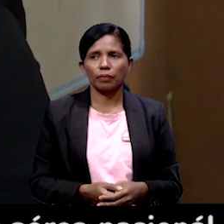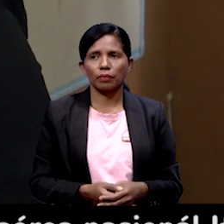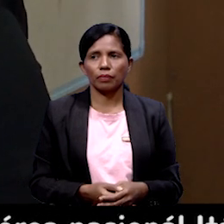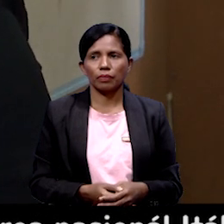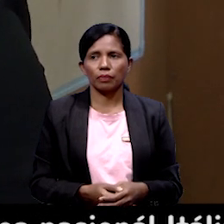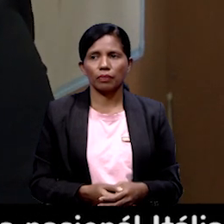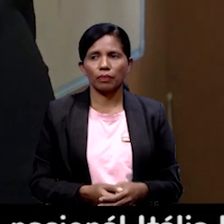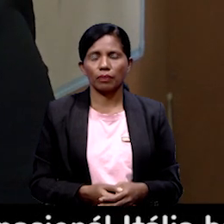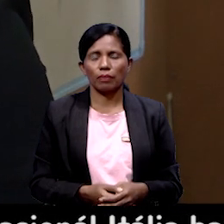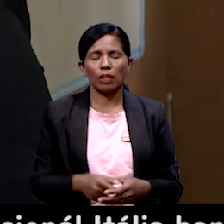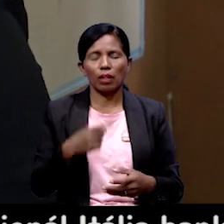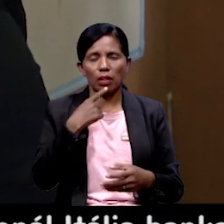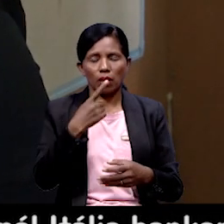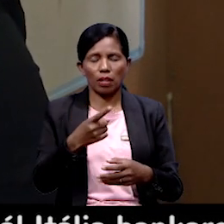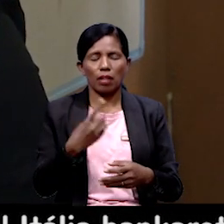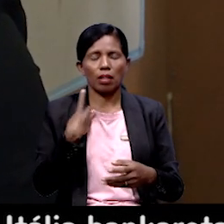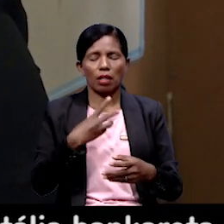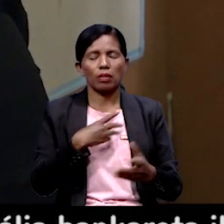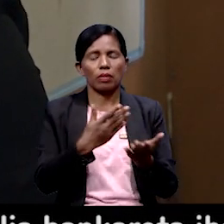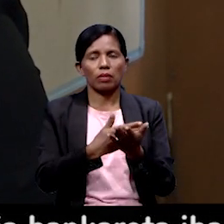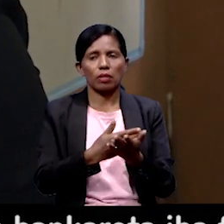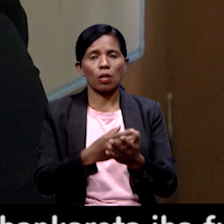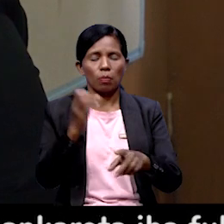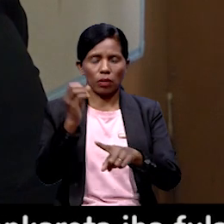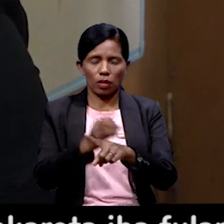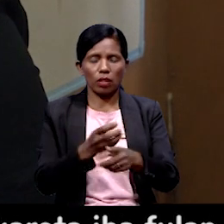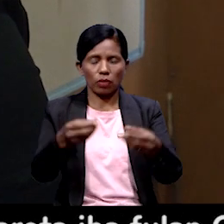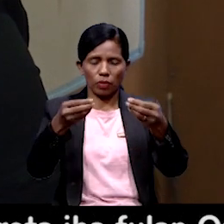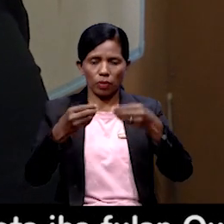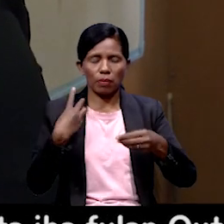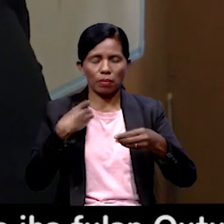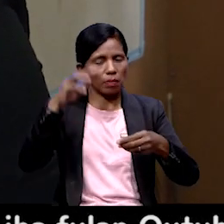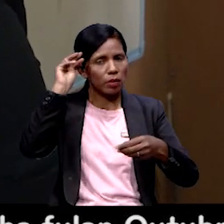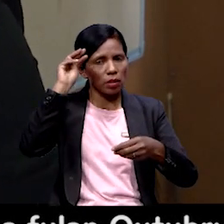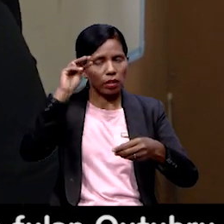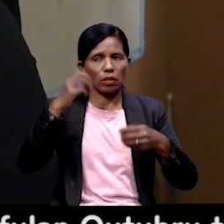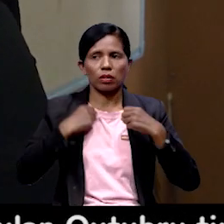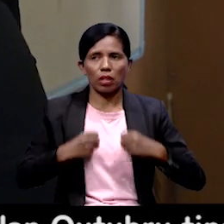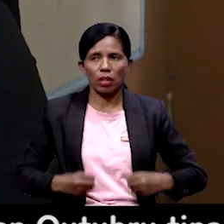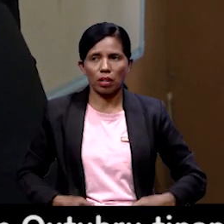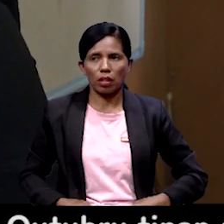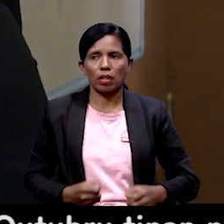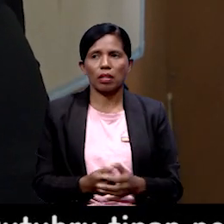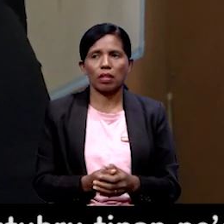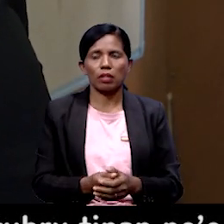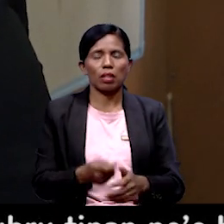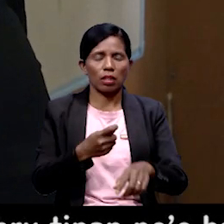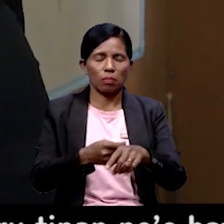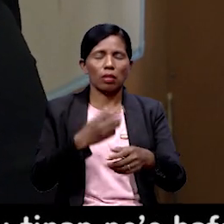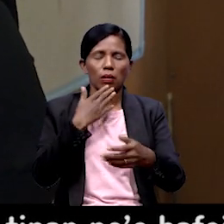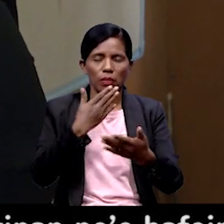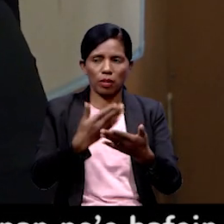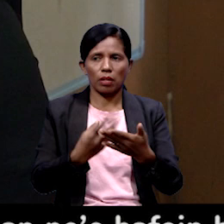Coronel Soro, ba iha oportunidade, nebe mo kome ang Ministerio Saúde, Biba inda nebe mandia tebes atau ami